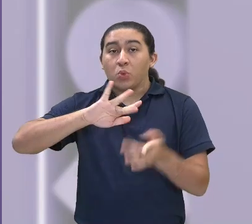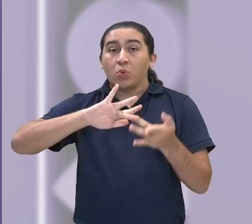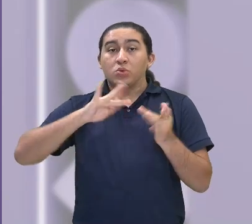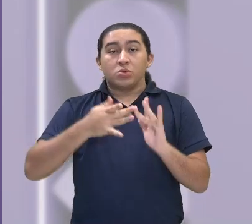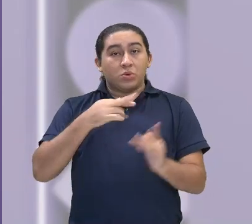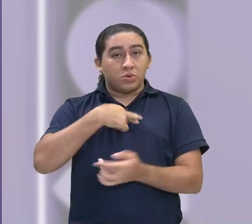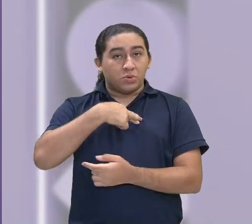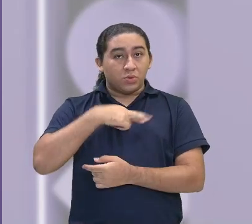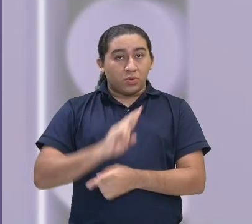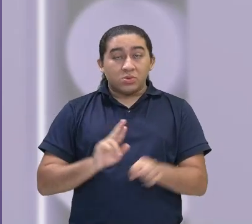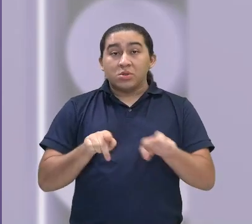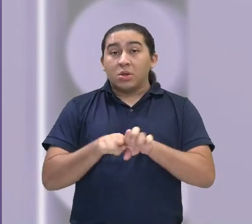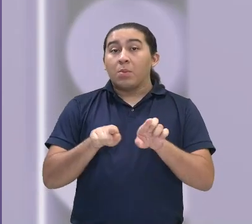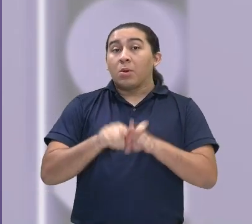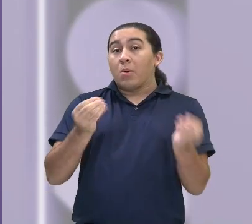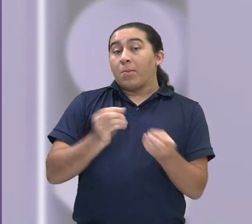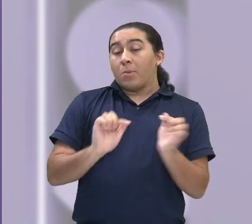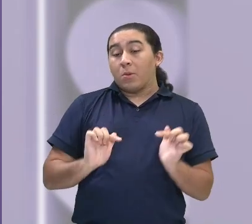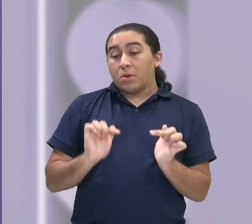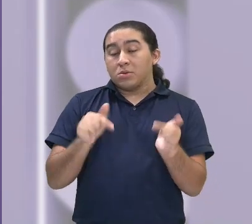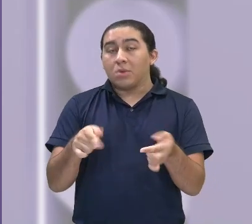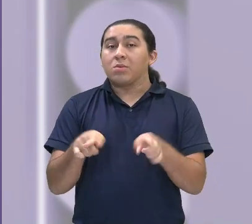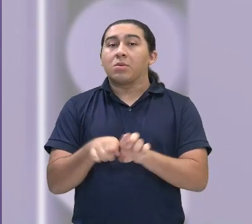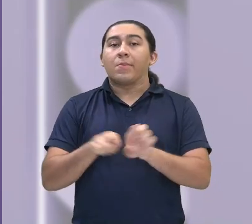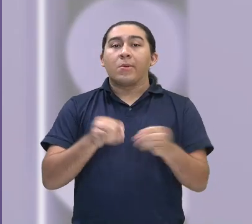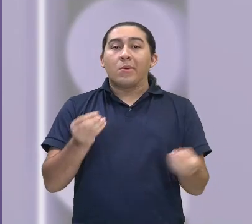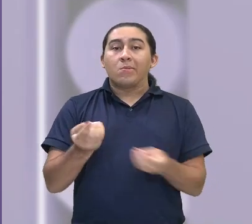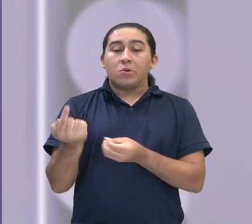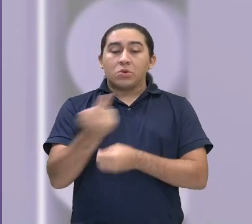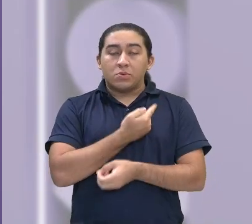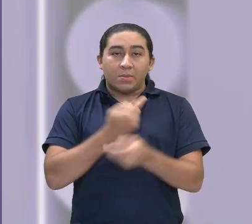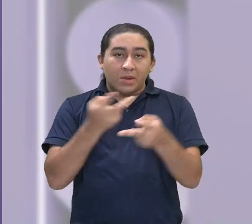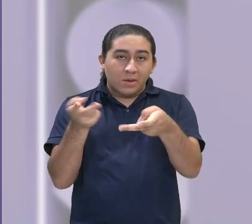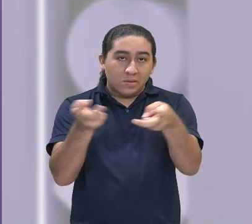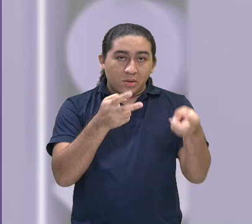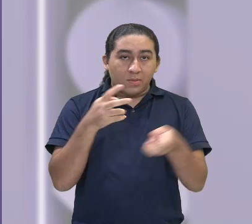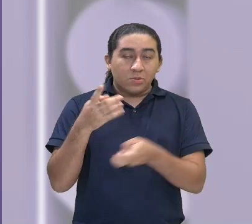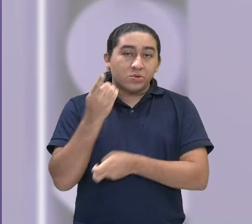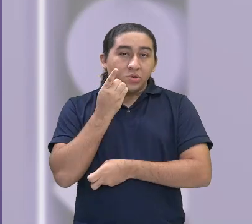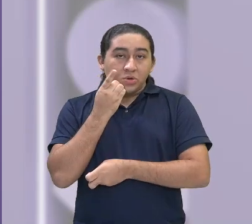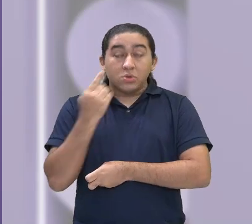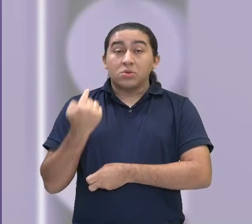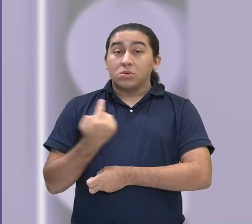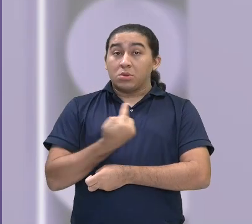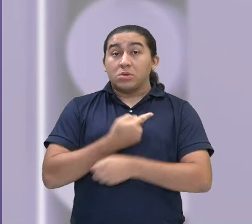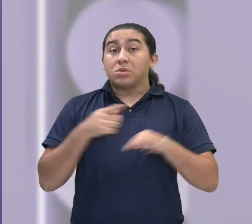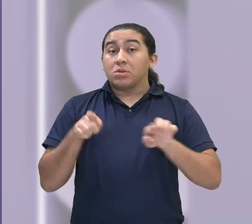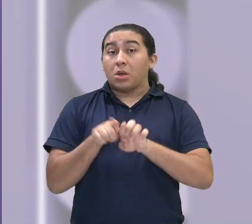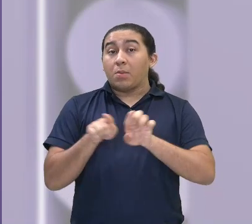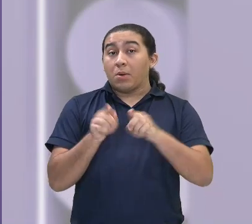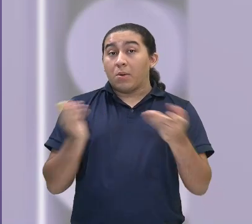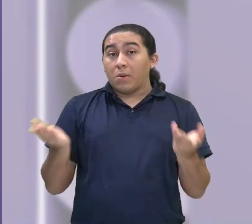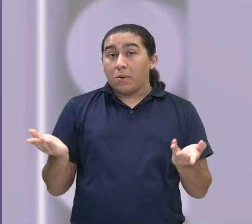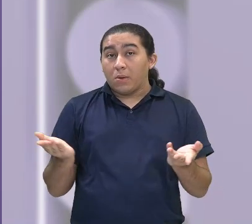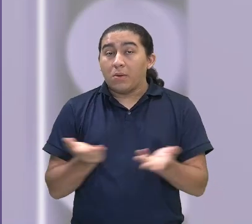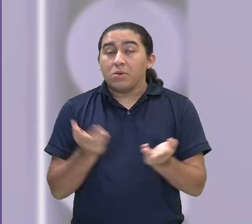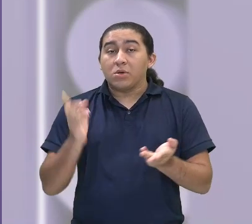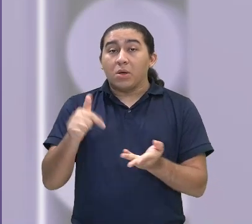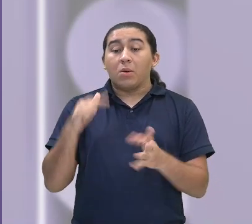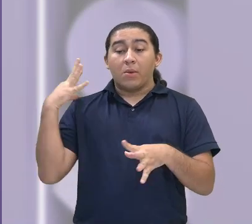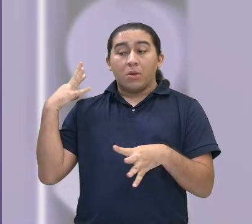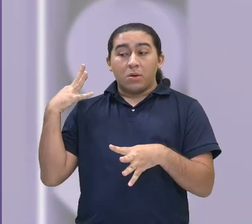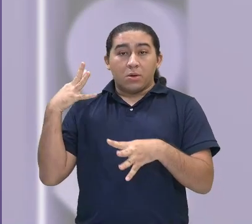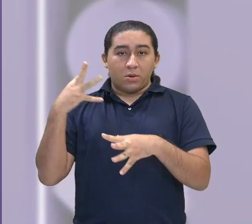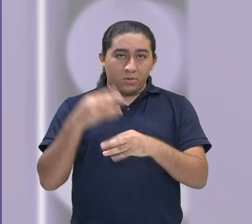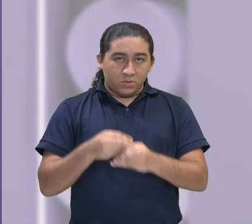religioso, como ele atua, como ele está presente na nossa vida, e hoje fazendo uma importante